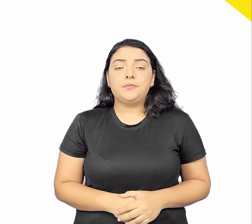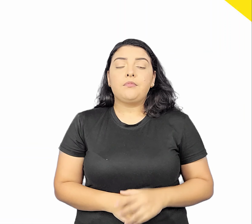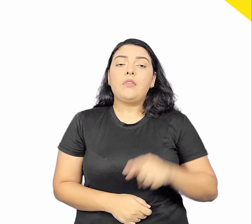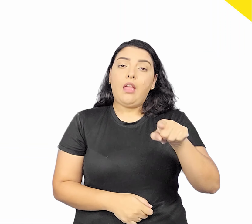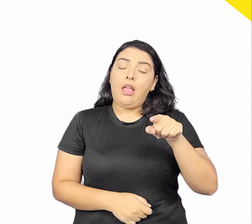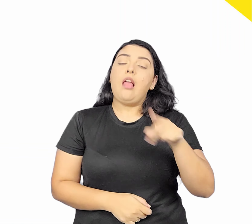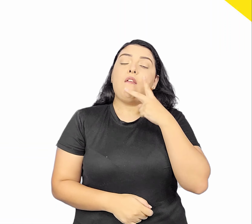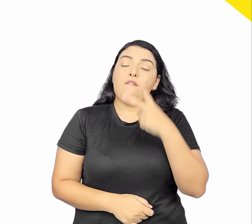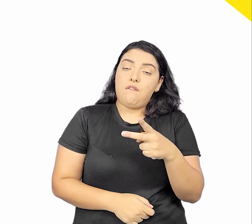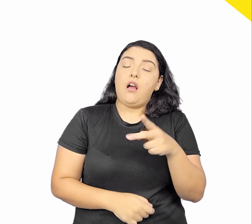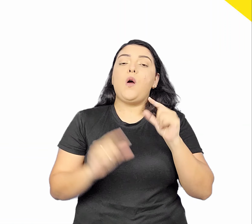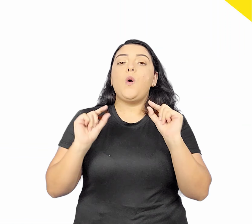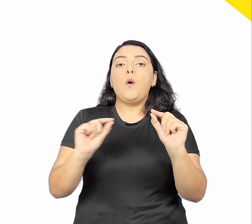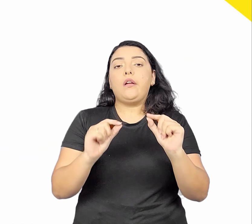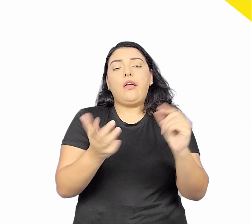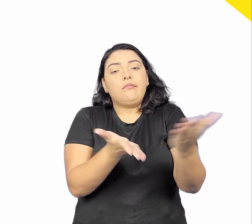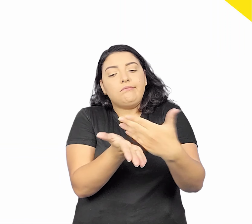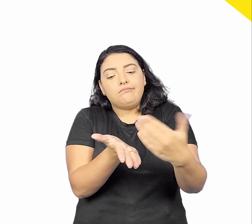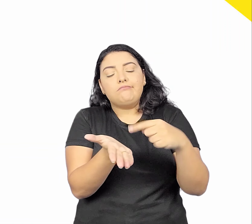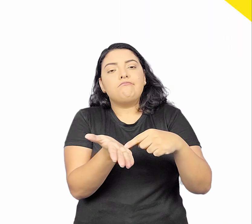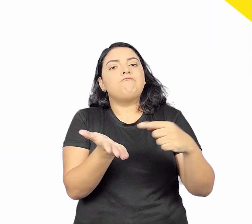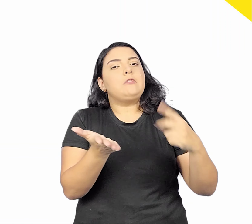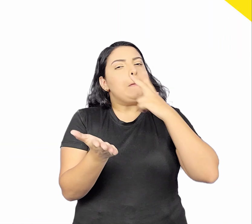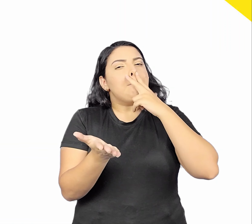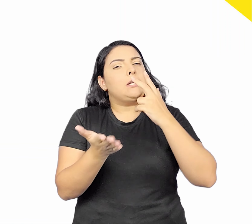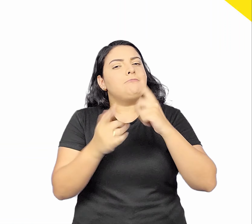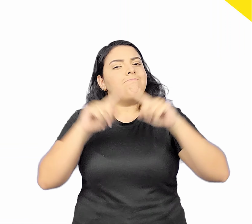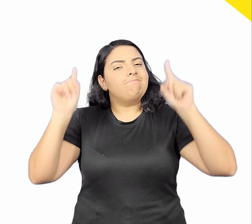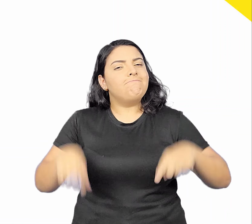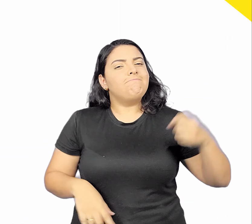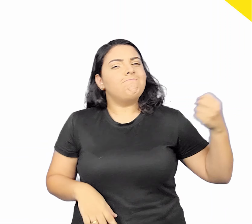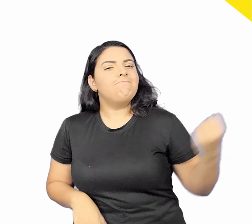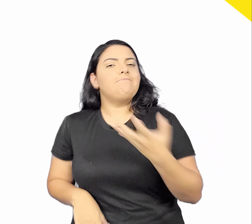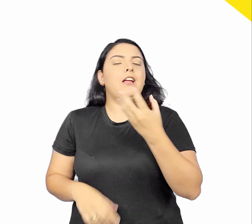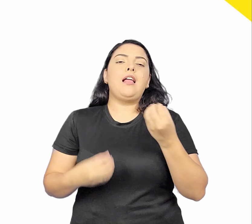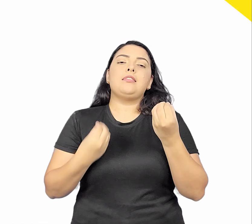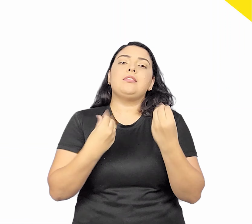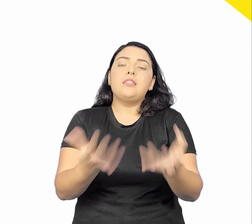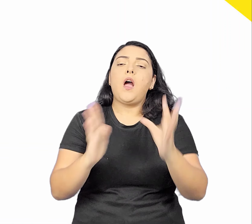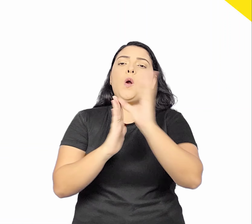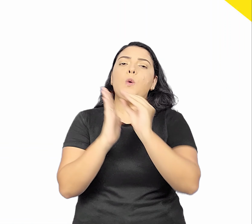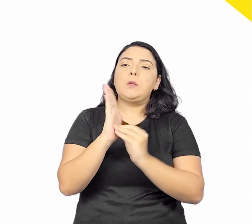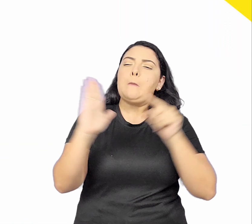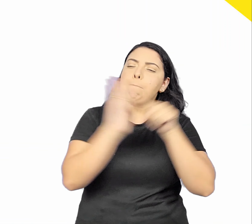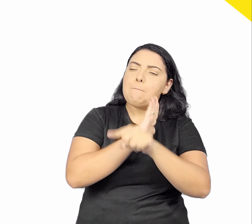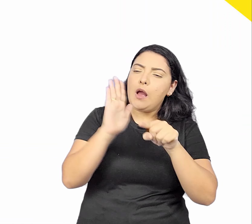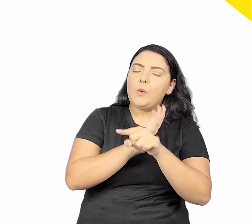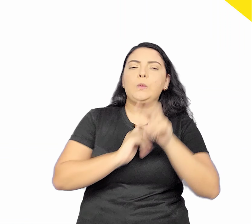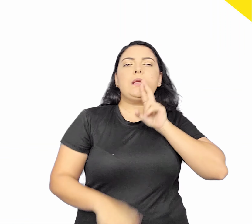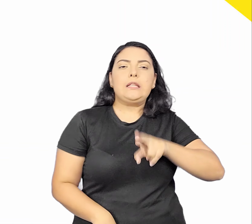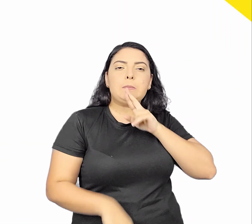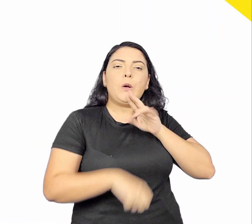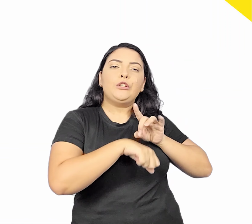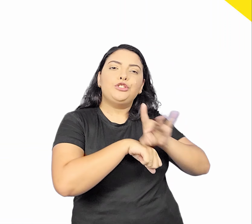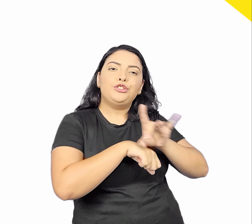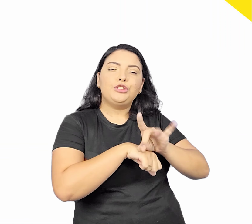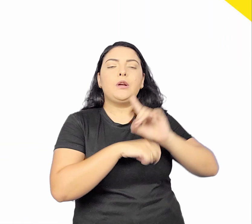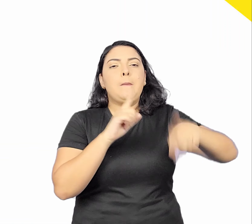modos de existir no mundo Ele reforça que a cartilha é uma iniciativa que otimizou o conteúdo em perguntas,